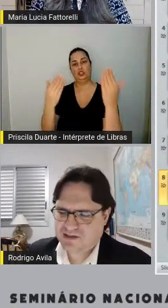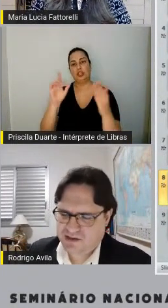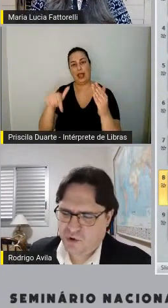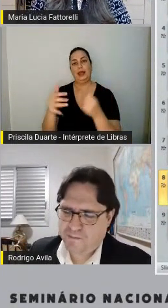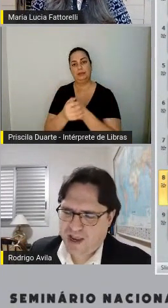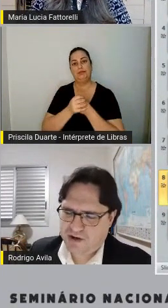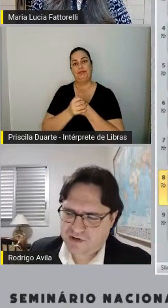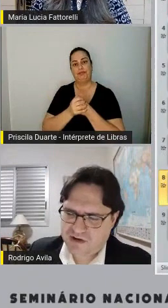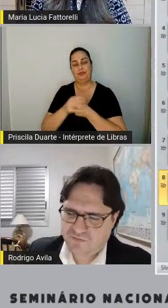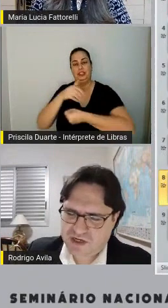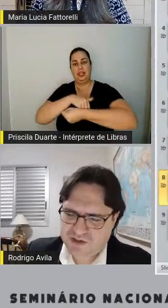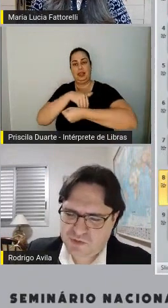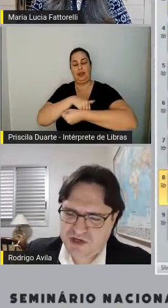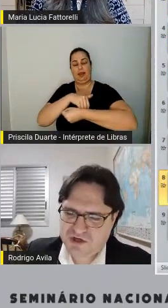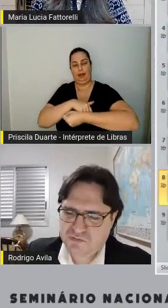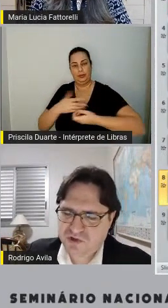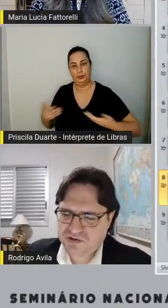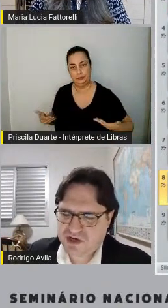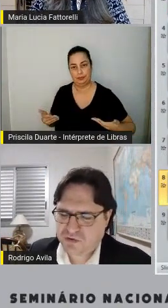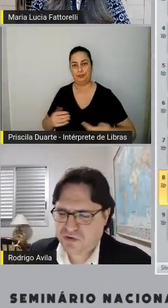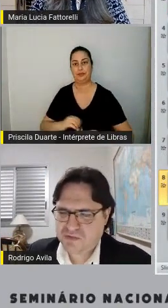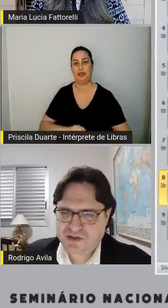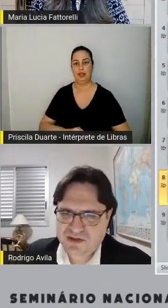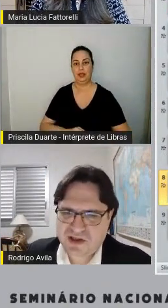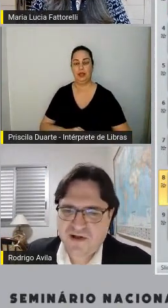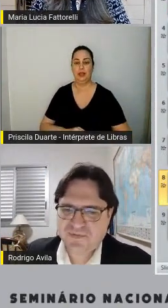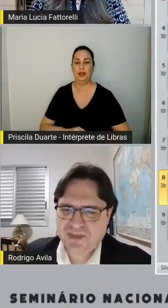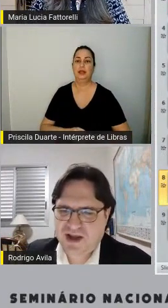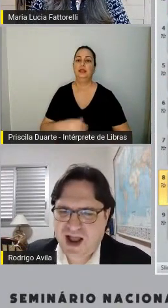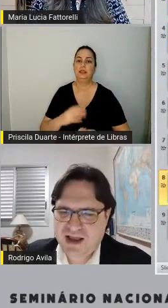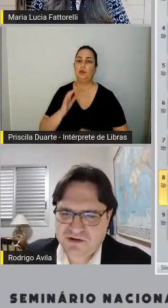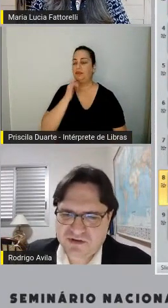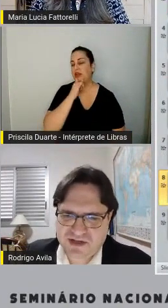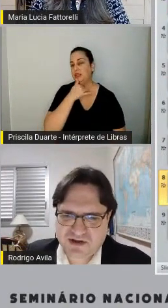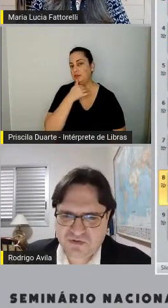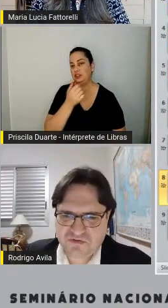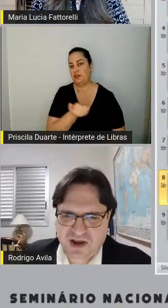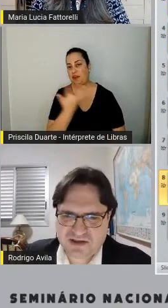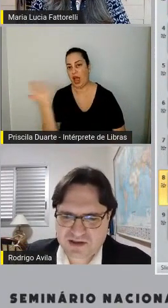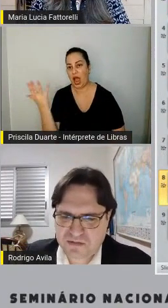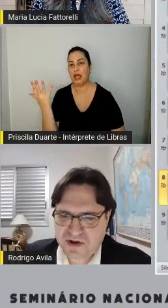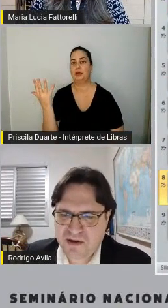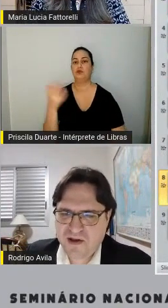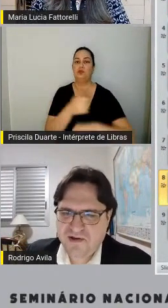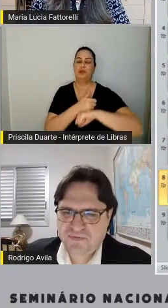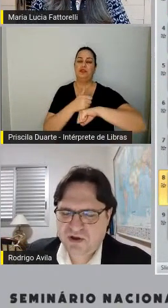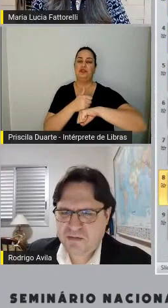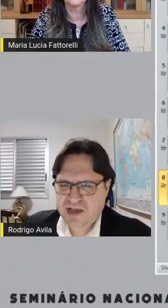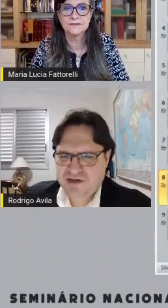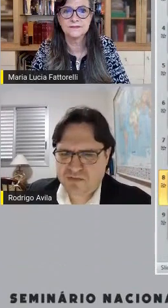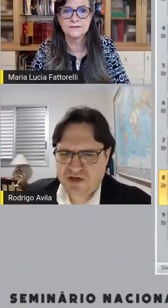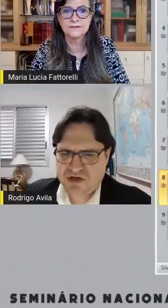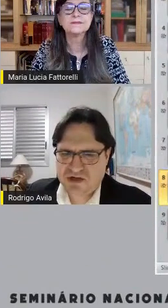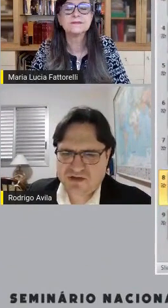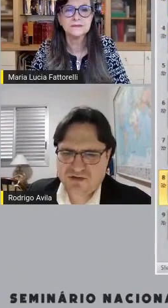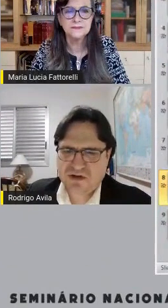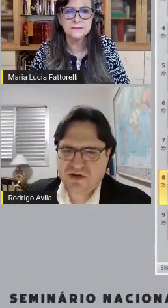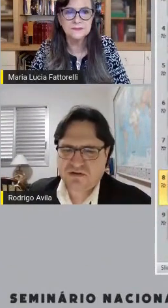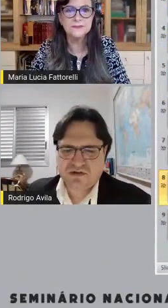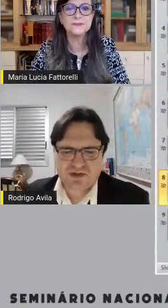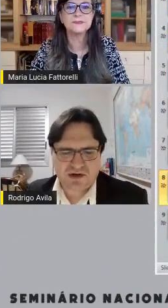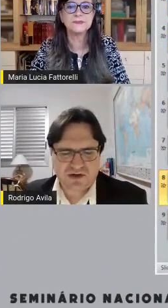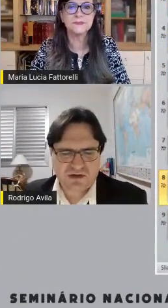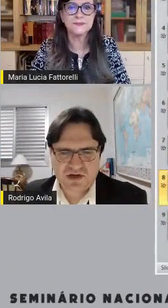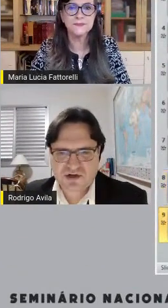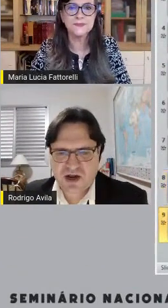é que eles operam, né? Infelizmente, muitos economistas têm caído nessa conversa também. Então é basicamente isso,